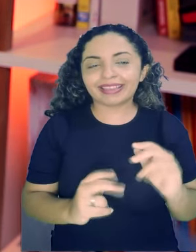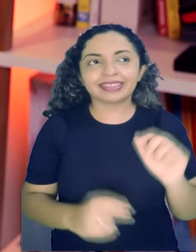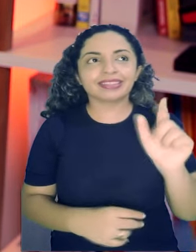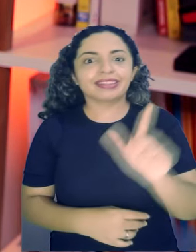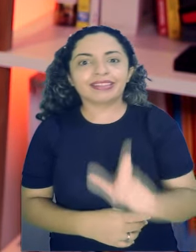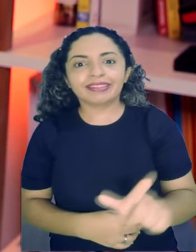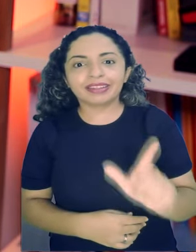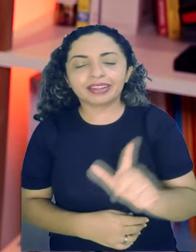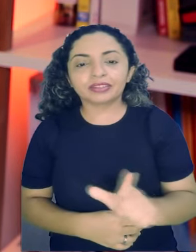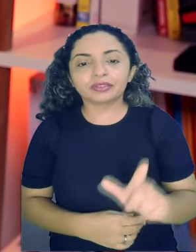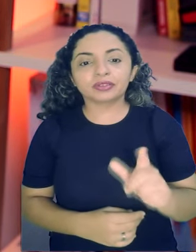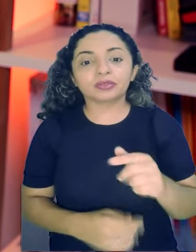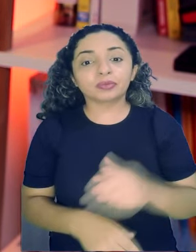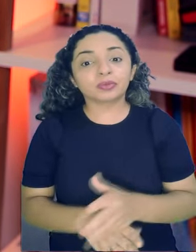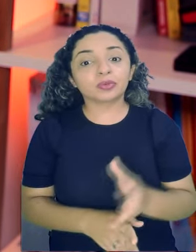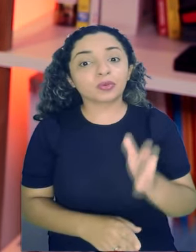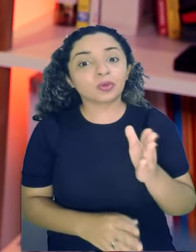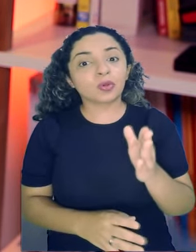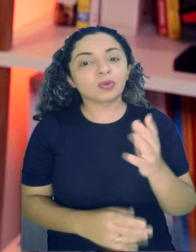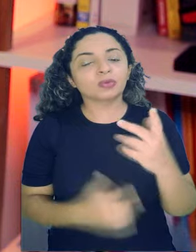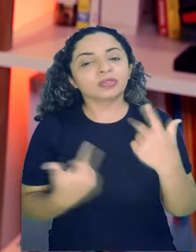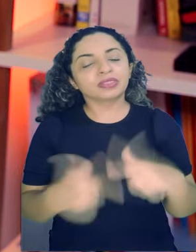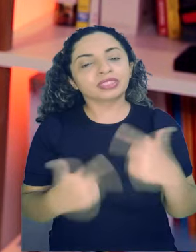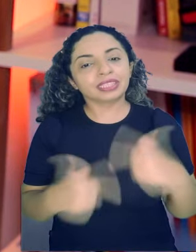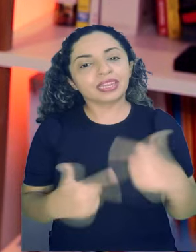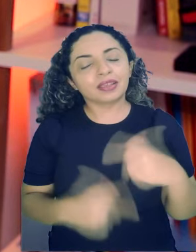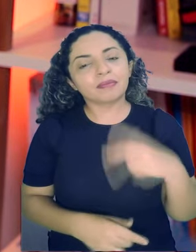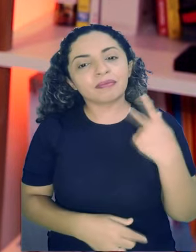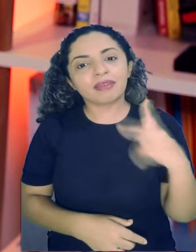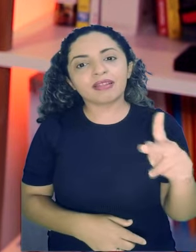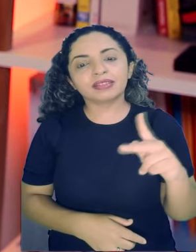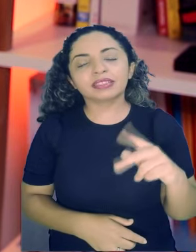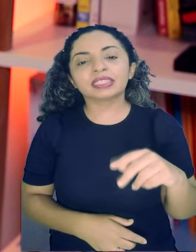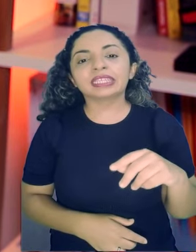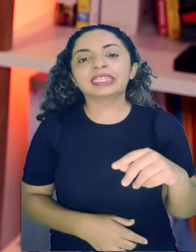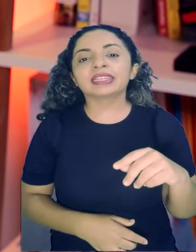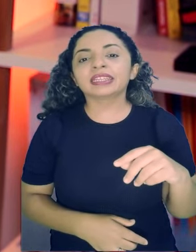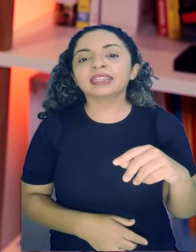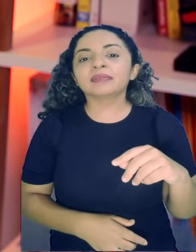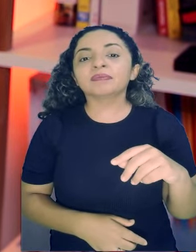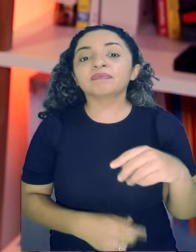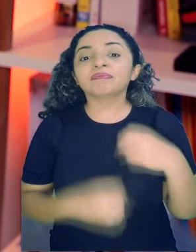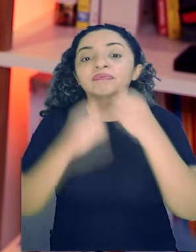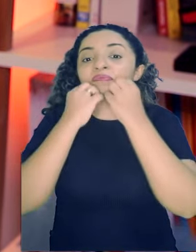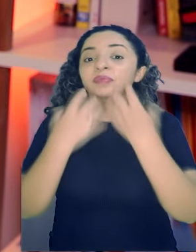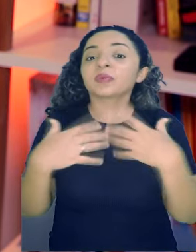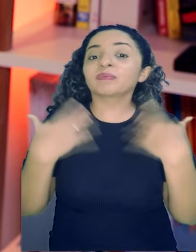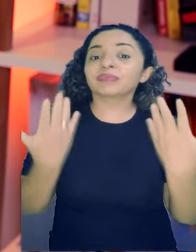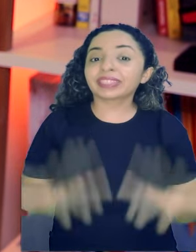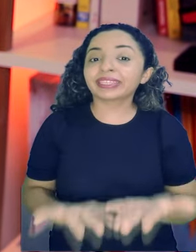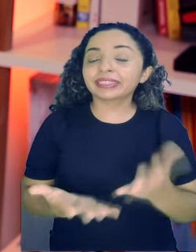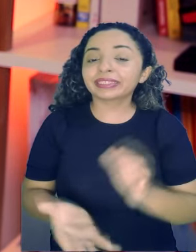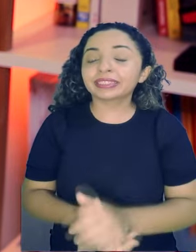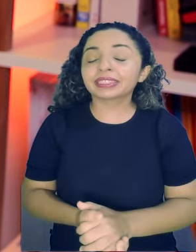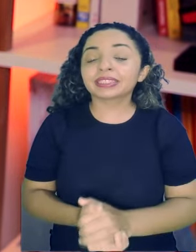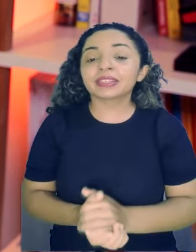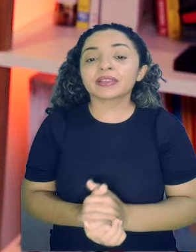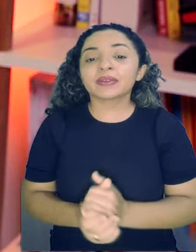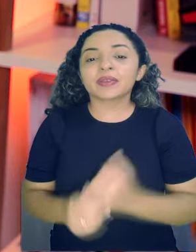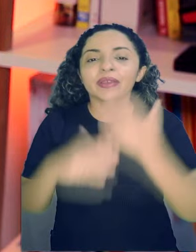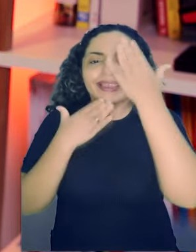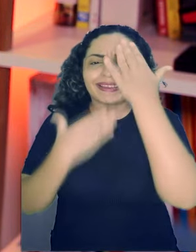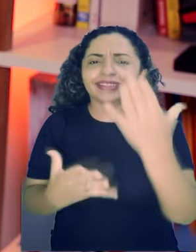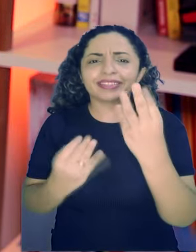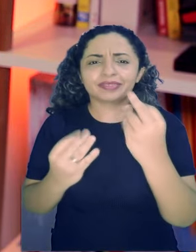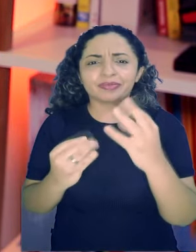Paz por conta do seu trabalho na resolução desse conflito. Bom, pessoal, é isso.